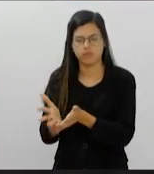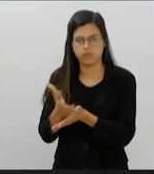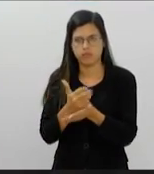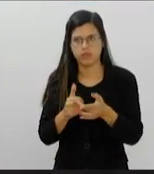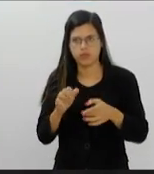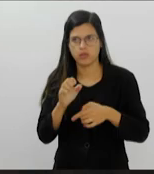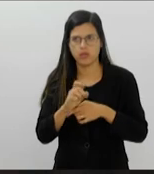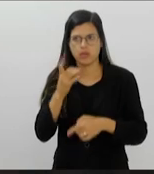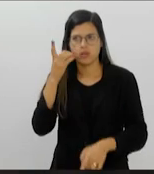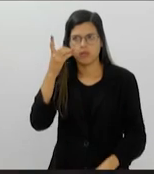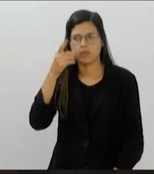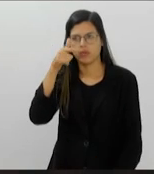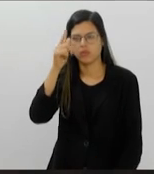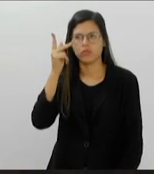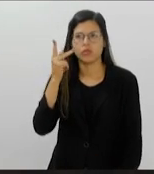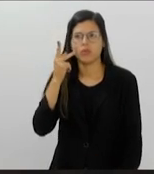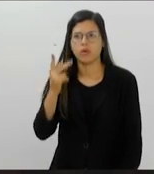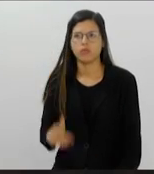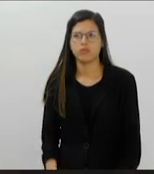favor.